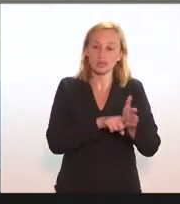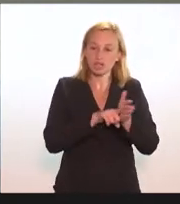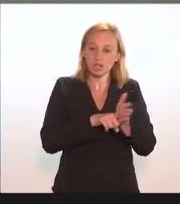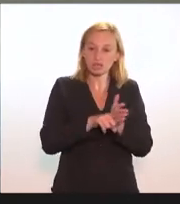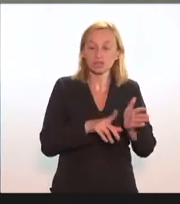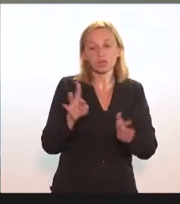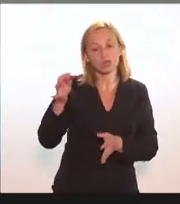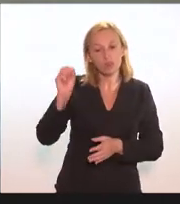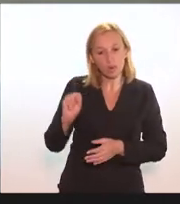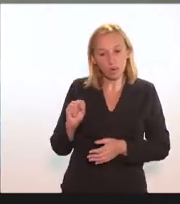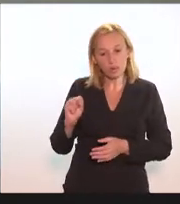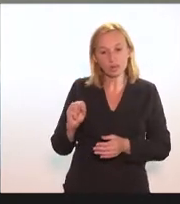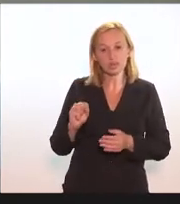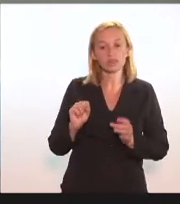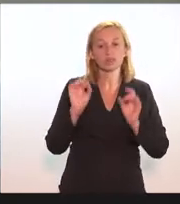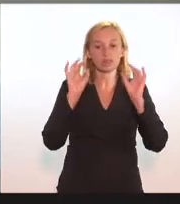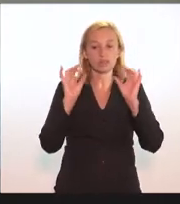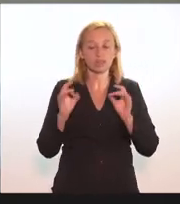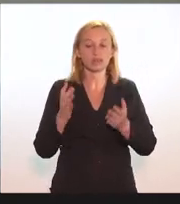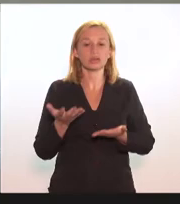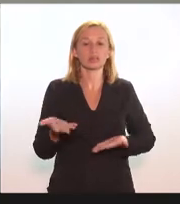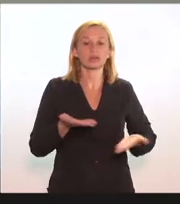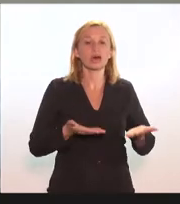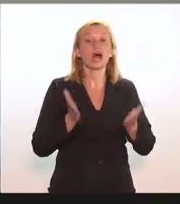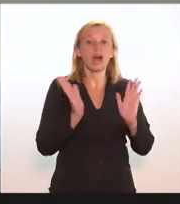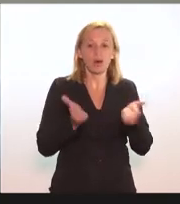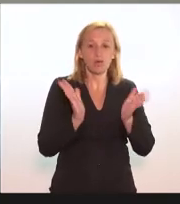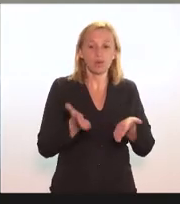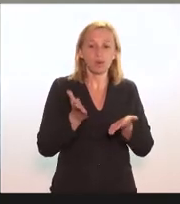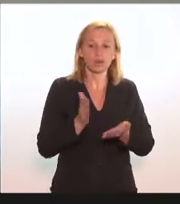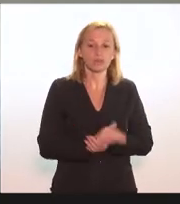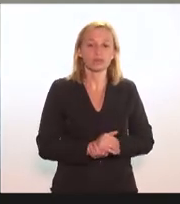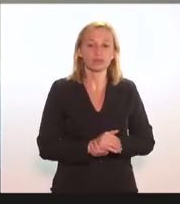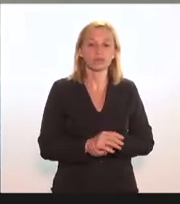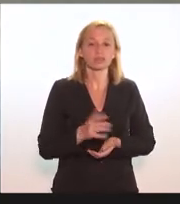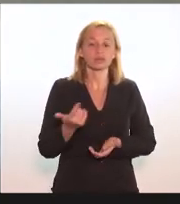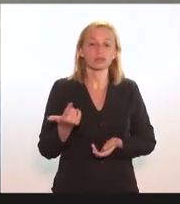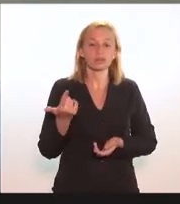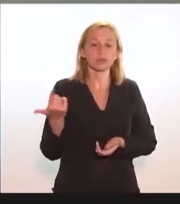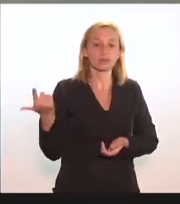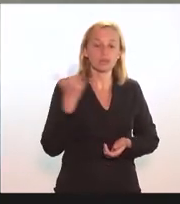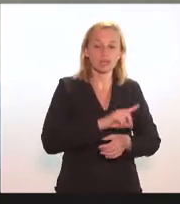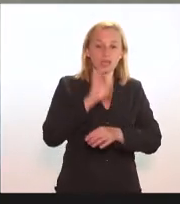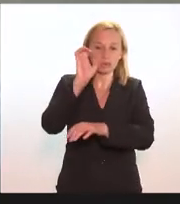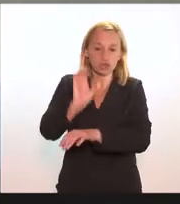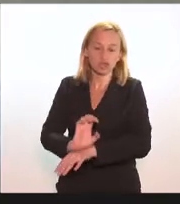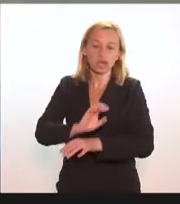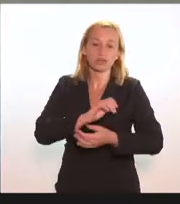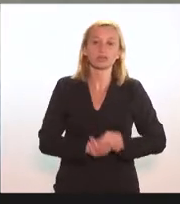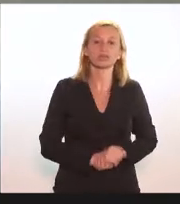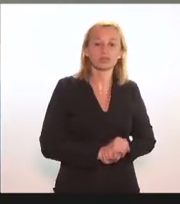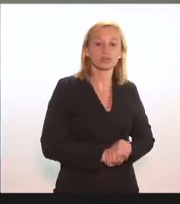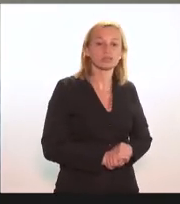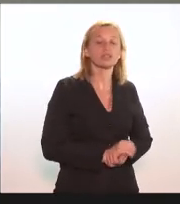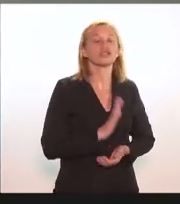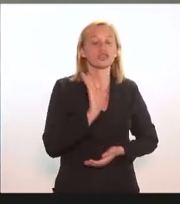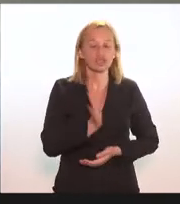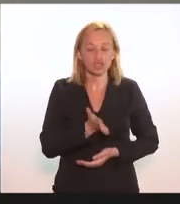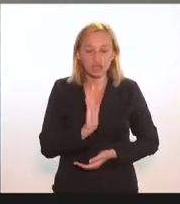royalties e participações especiais. Agora que o Estado ganhou a ação no Supremo Tribunal Federal, a gente já